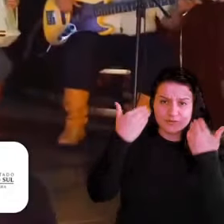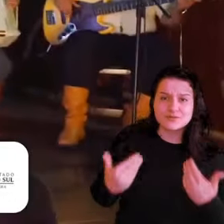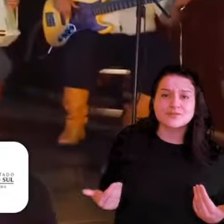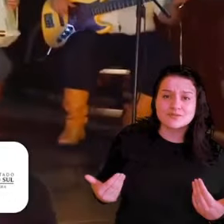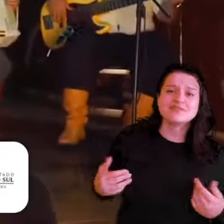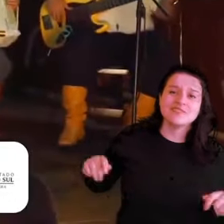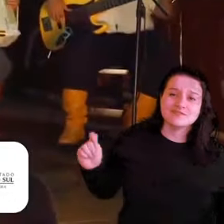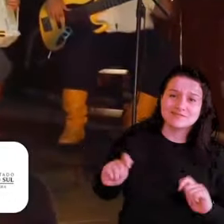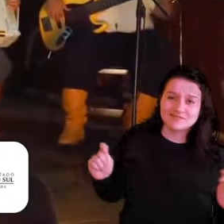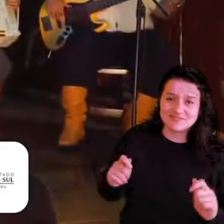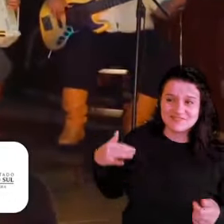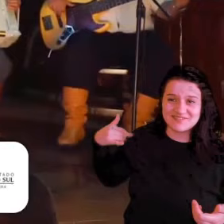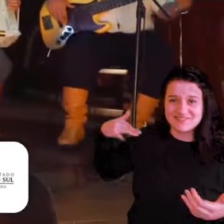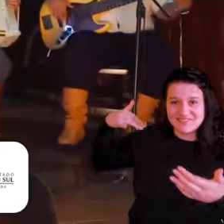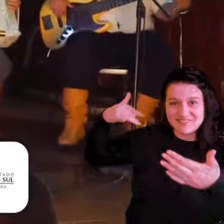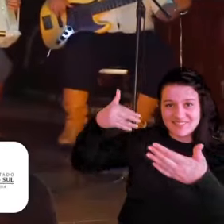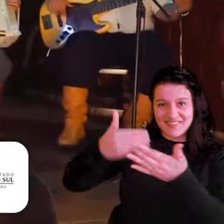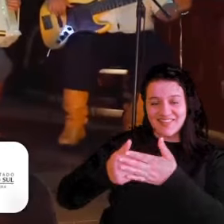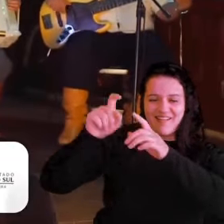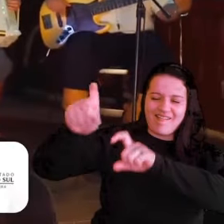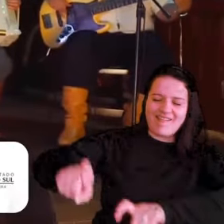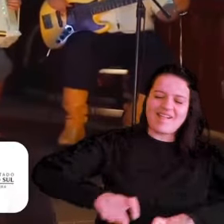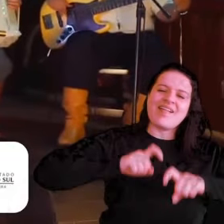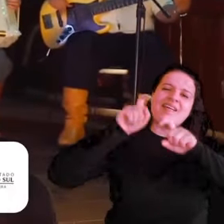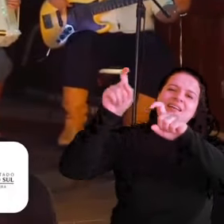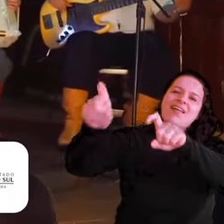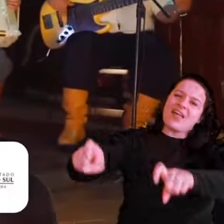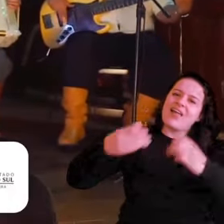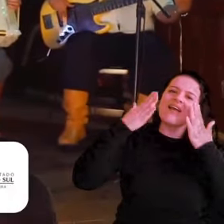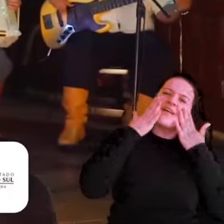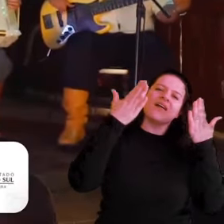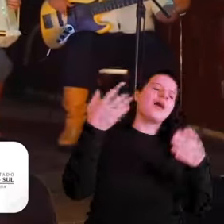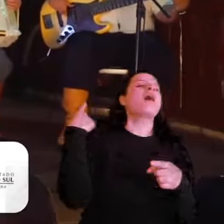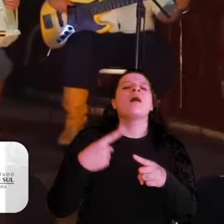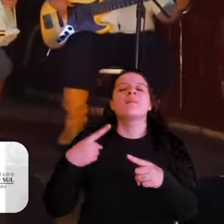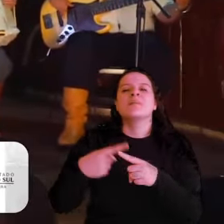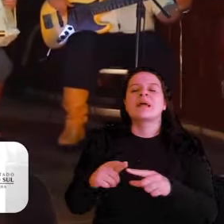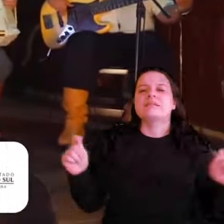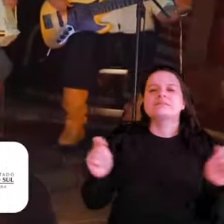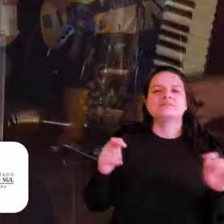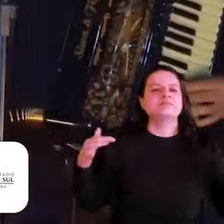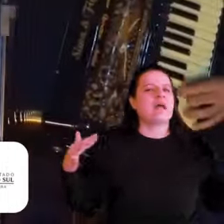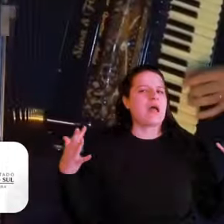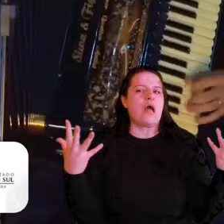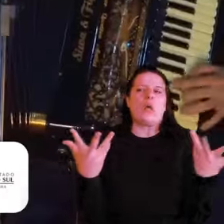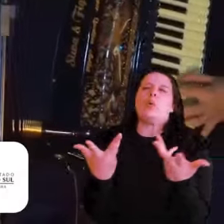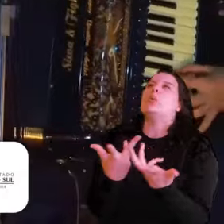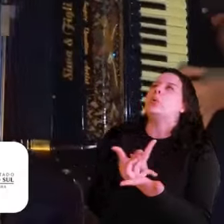Sou desses que dá risada, cê vê a morte na frente, pois essa linda